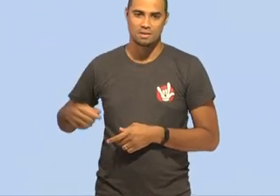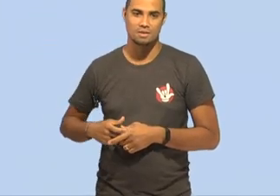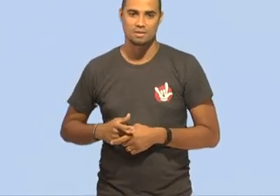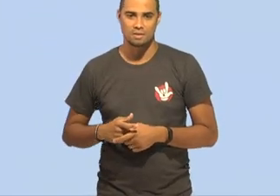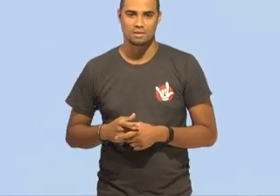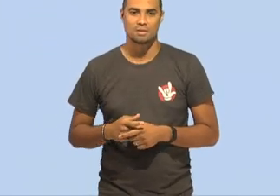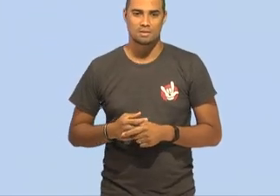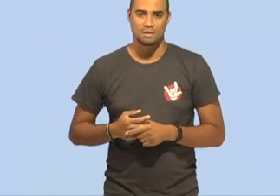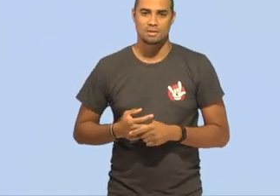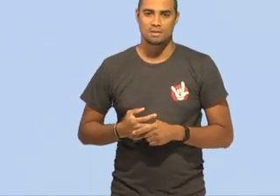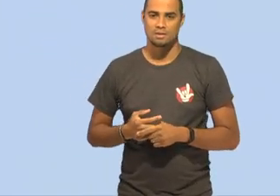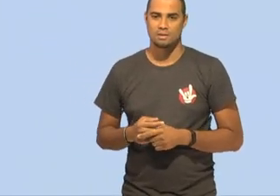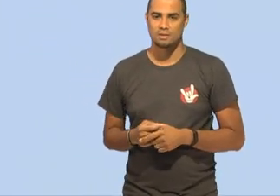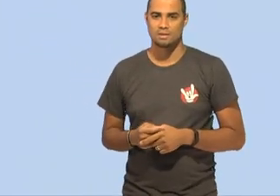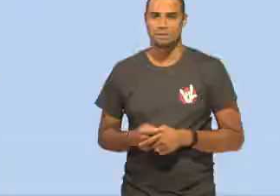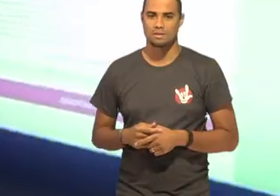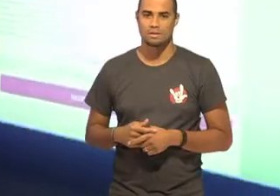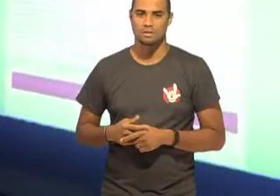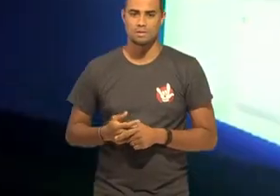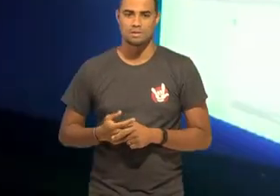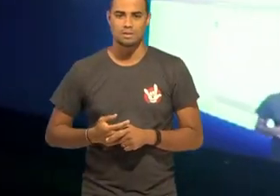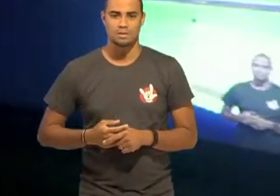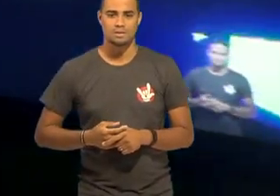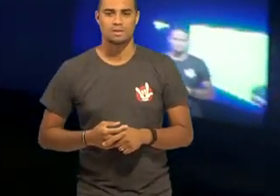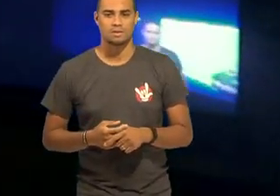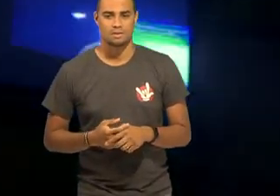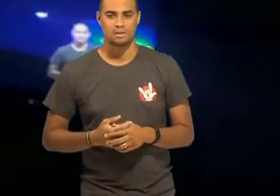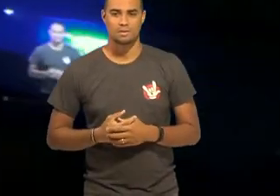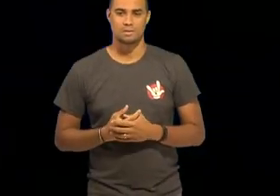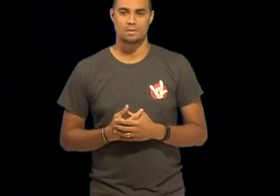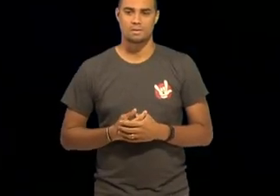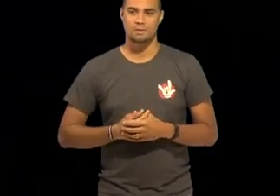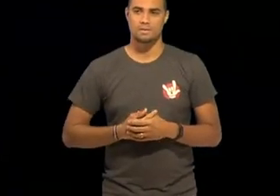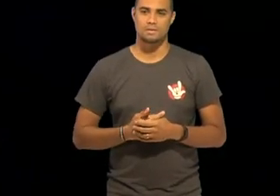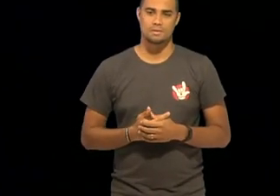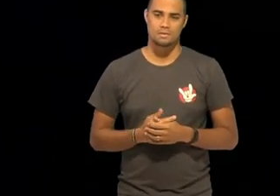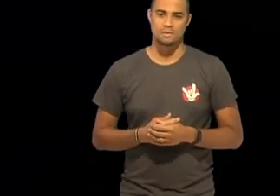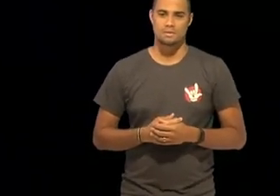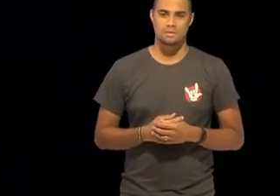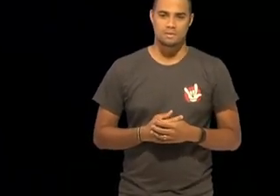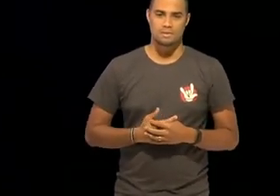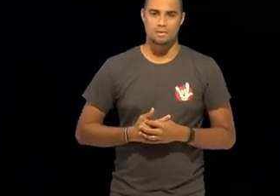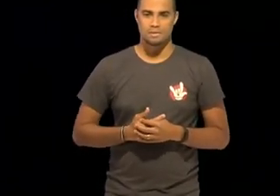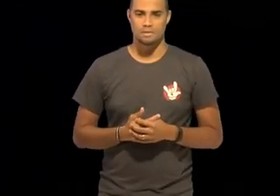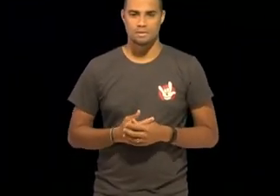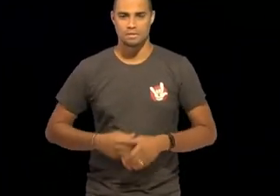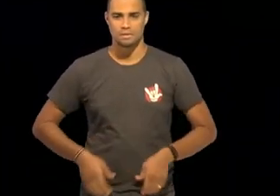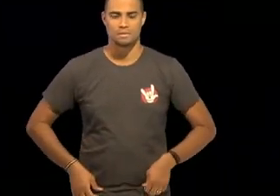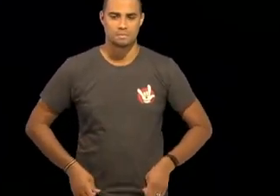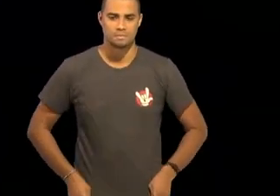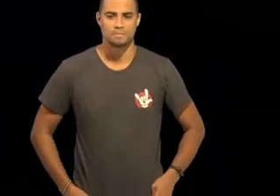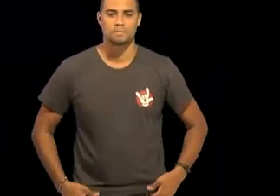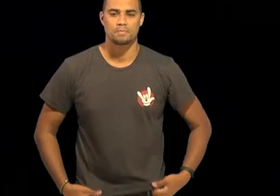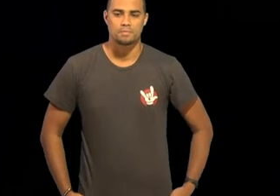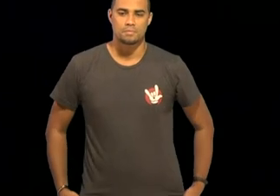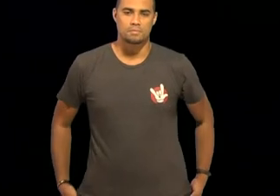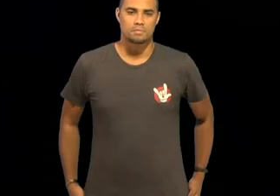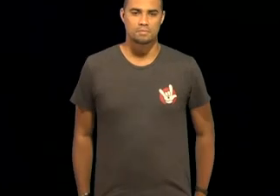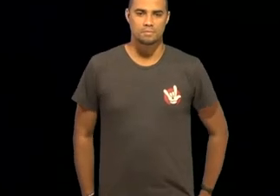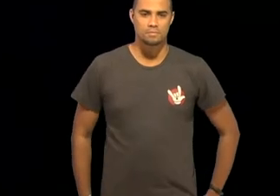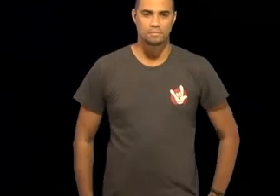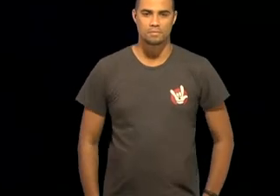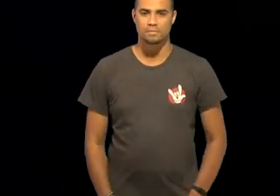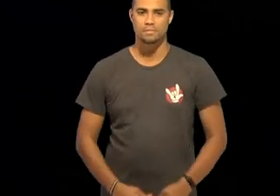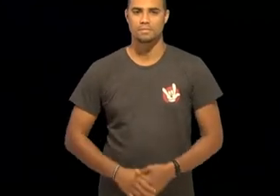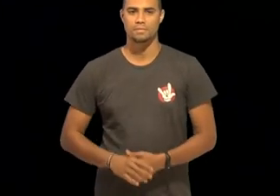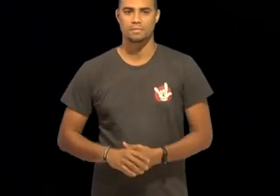5805. Mas o nome dele, ele marcou 2 pessoas, ok? Não sei se é o Fabrício do Hugo, que é